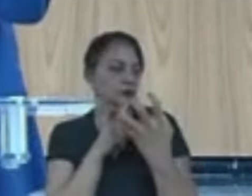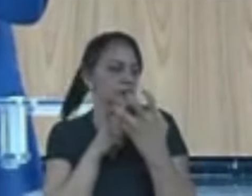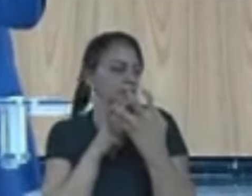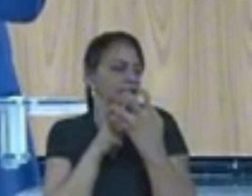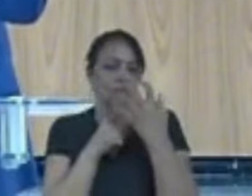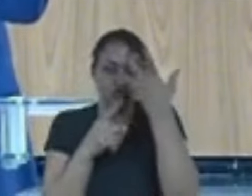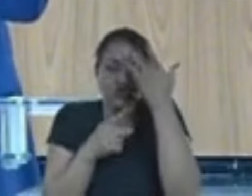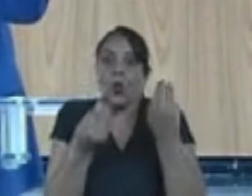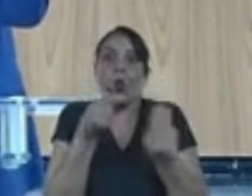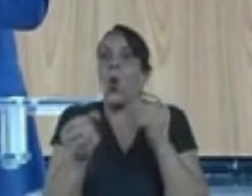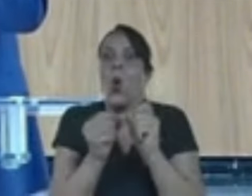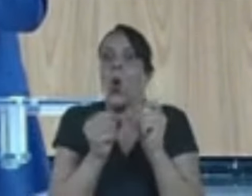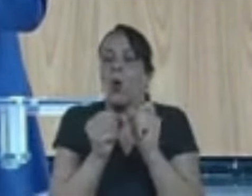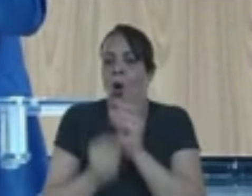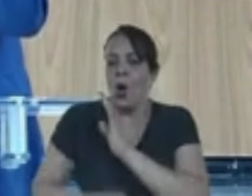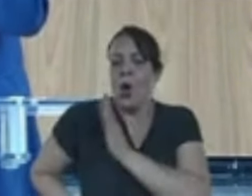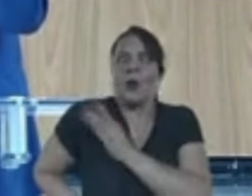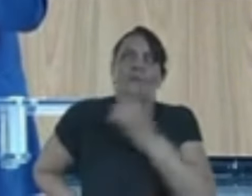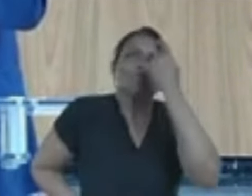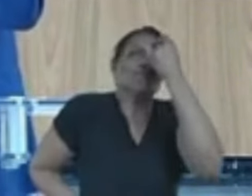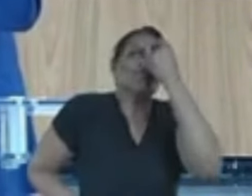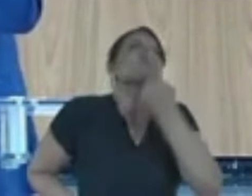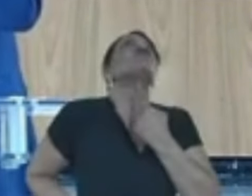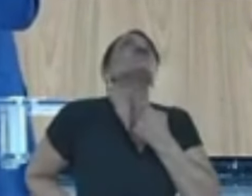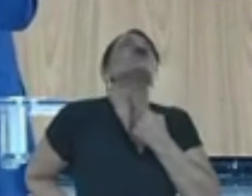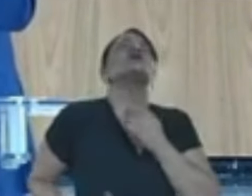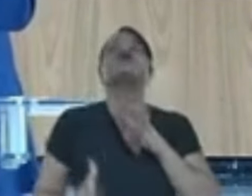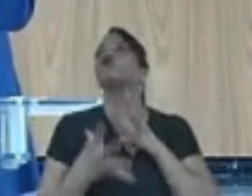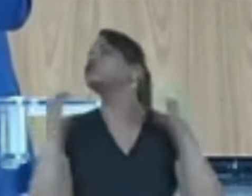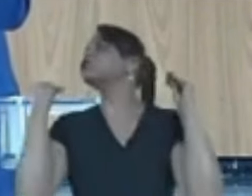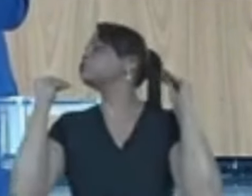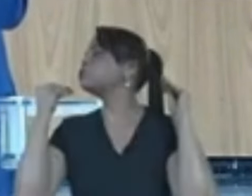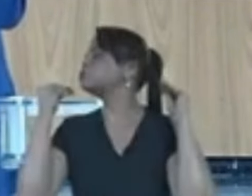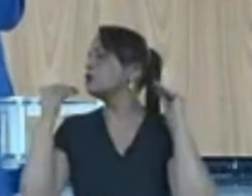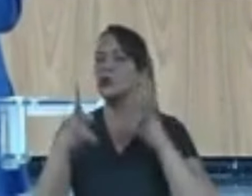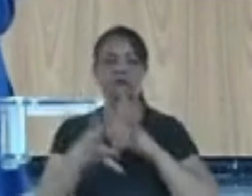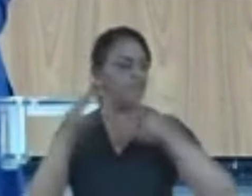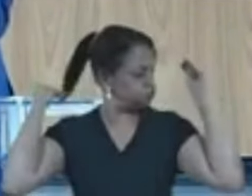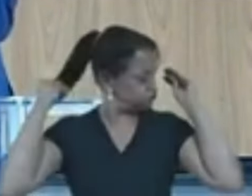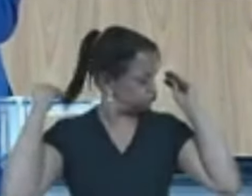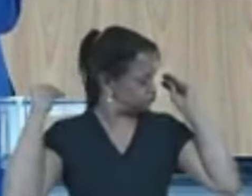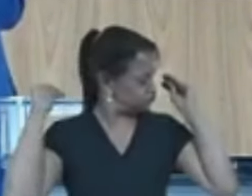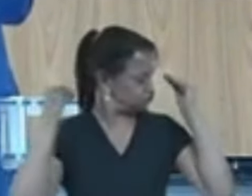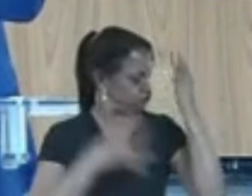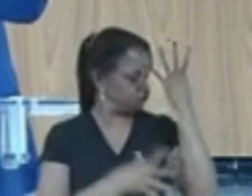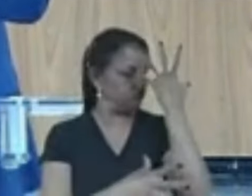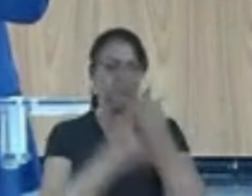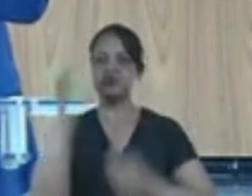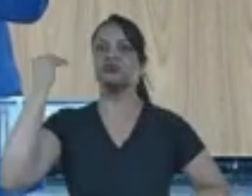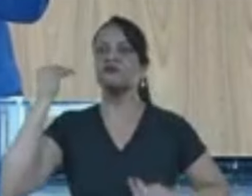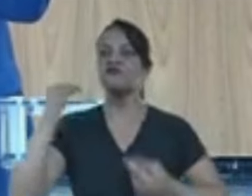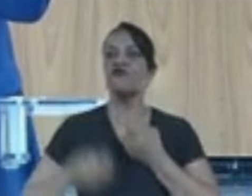vezes passa pelo seu coração o desejo de sumir, de largar tudo, de desaparecer.